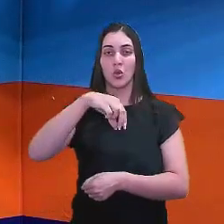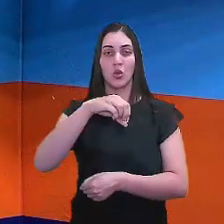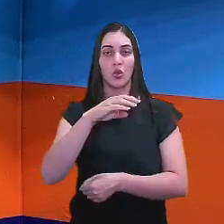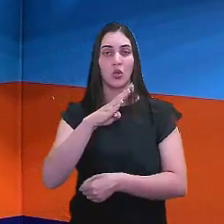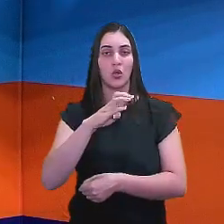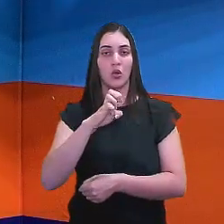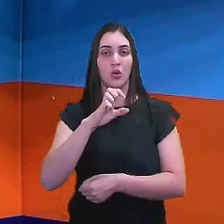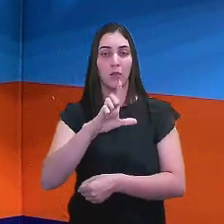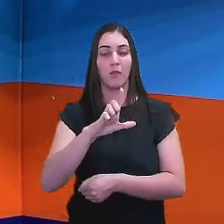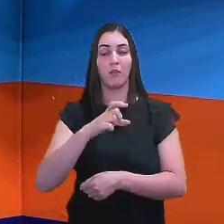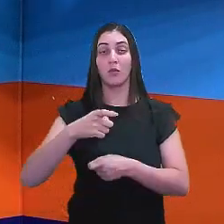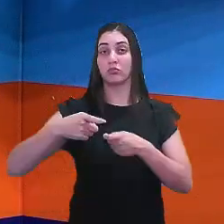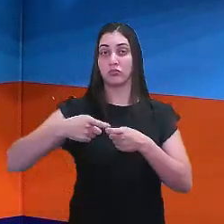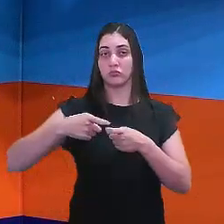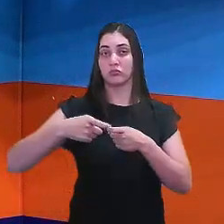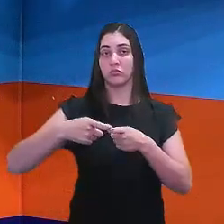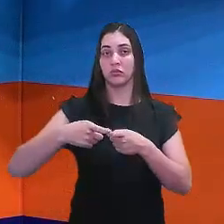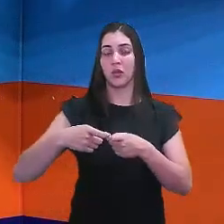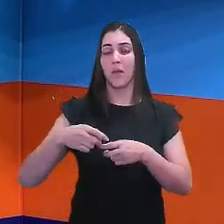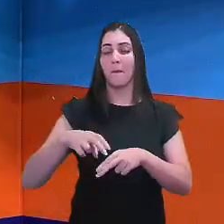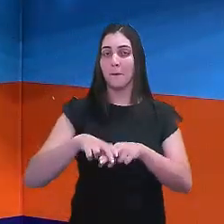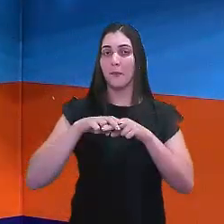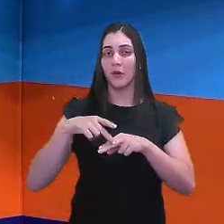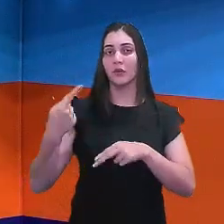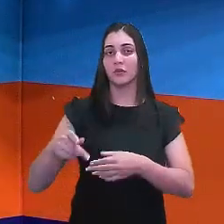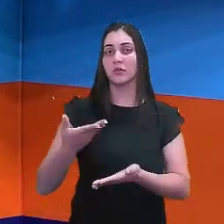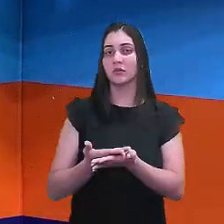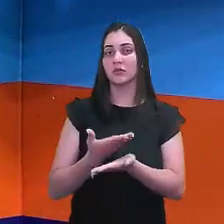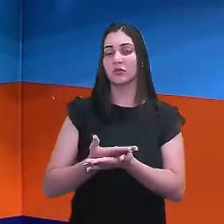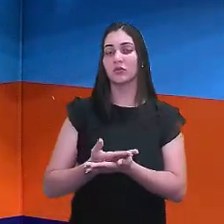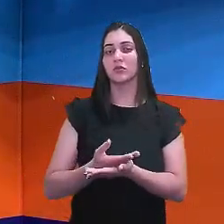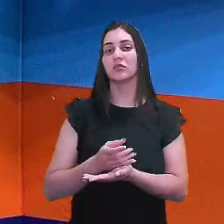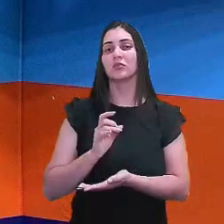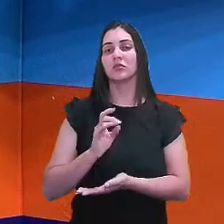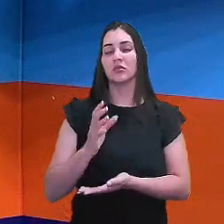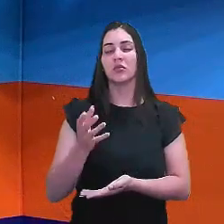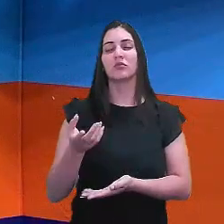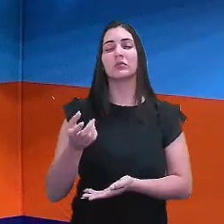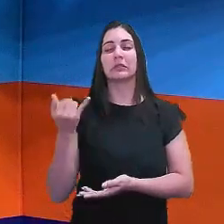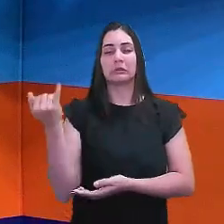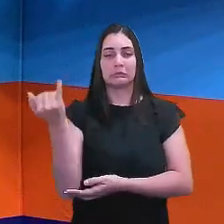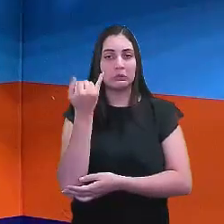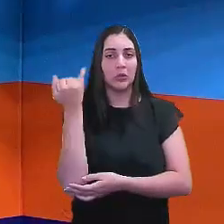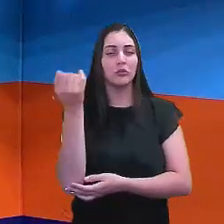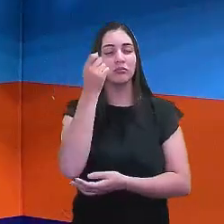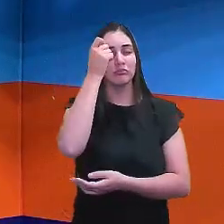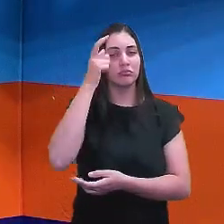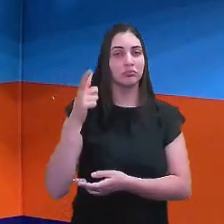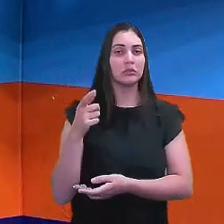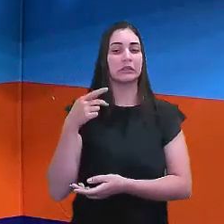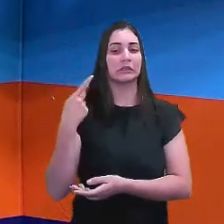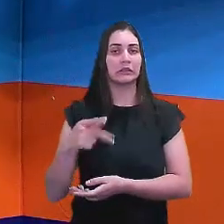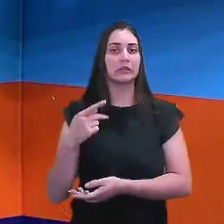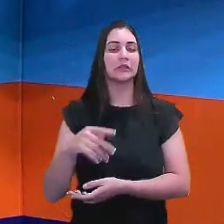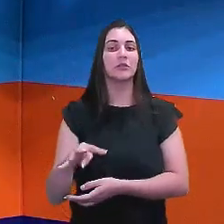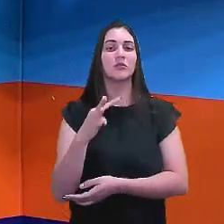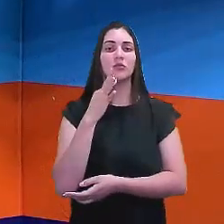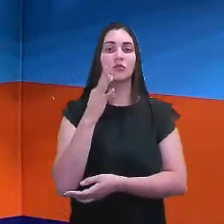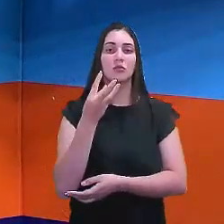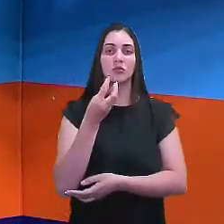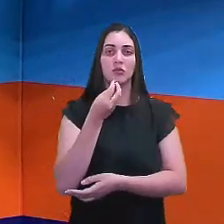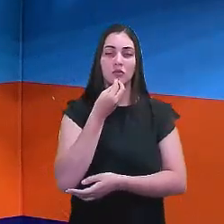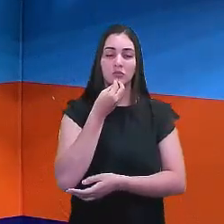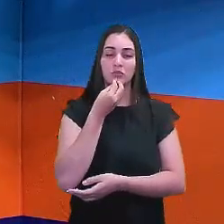Medicina por causa desse estudo. Então, só para vocês terem ideia, a envergadura, a importância desse conhecimento. Então, mais uma